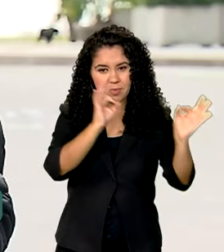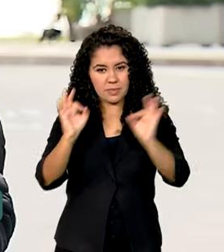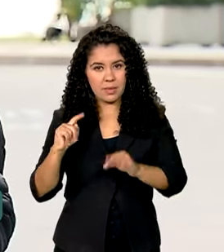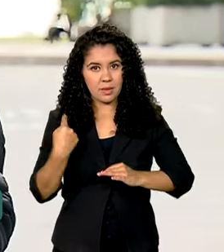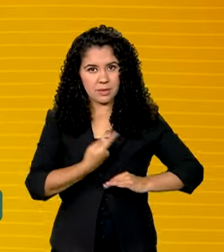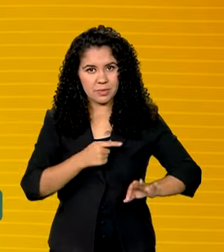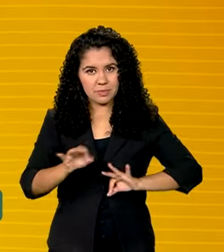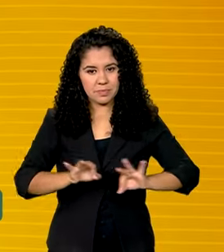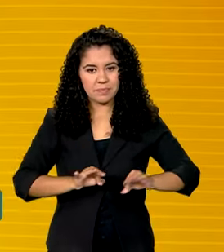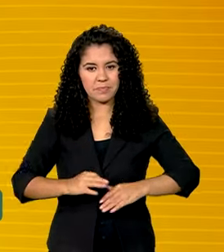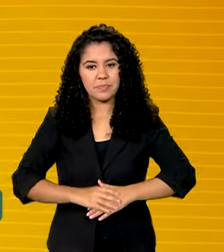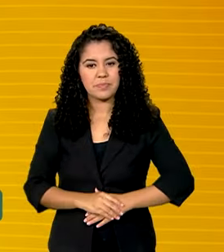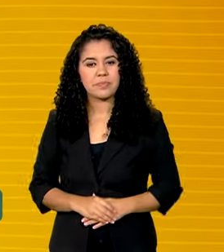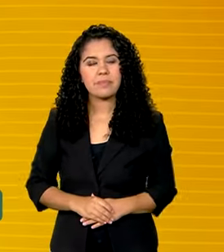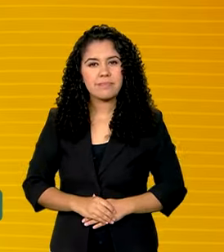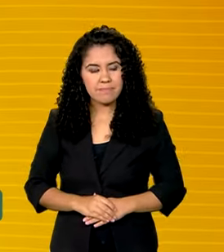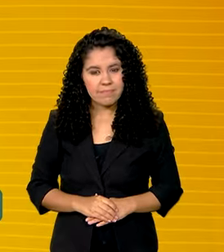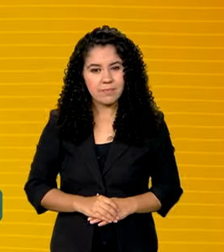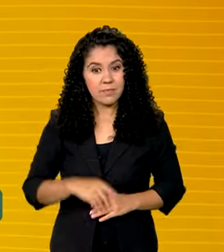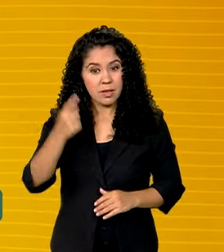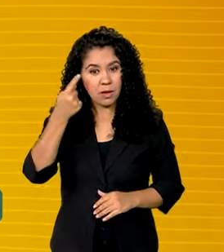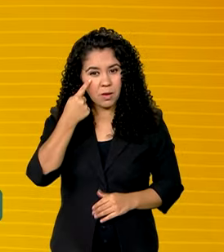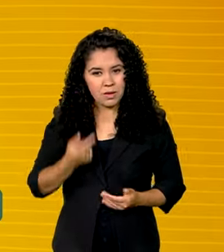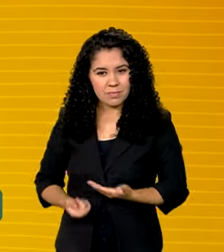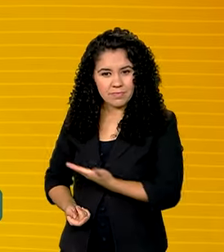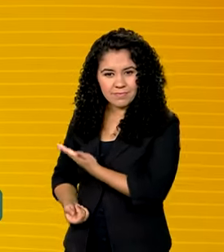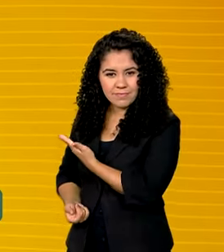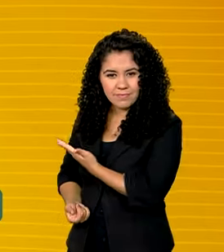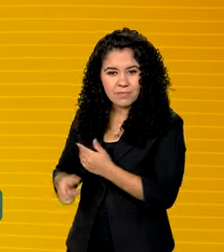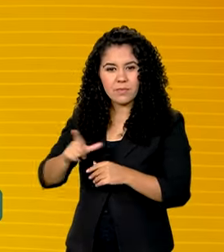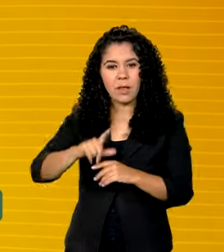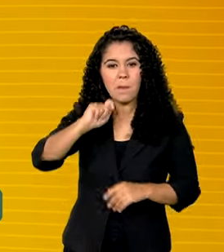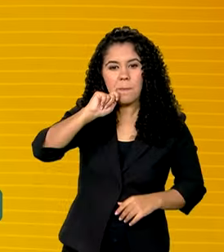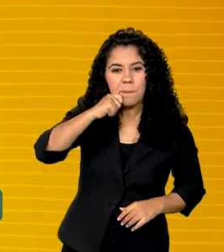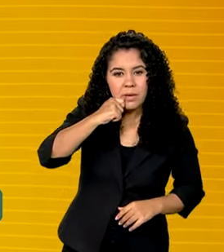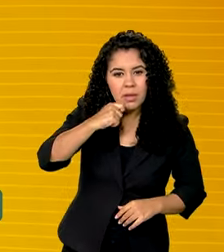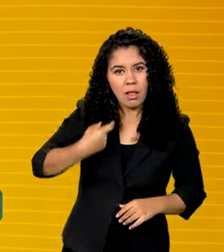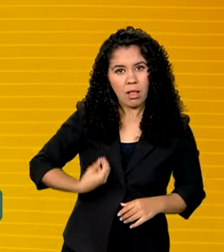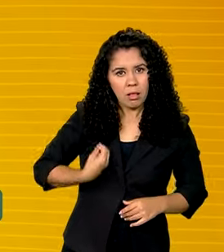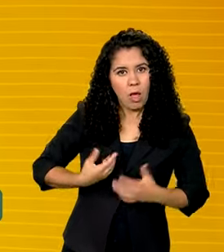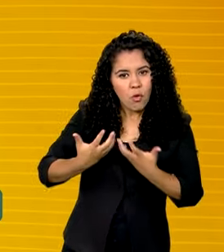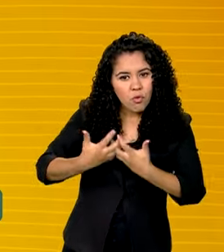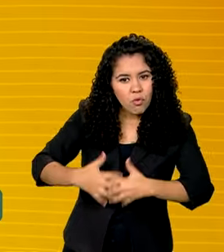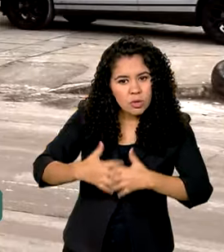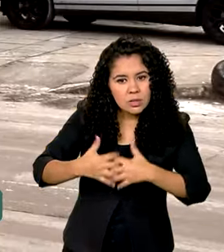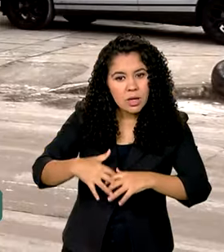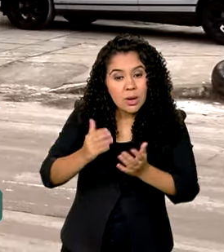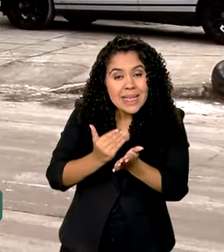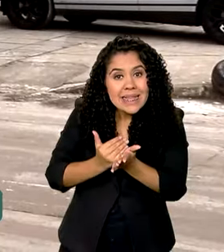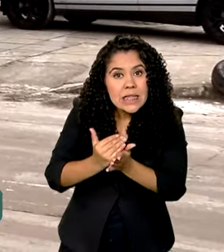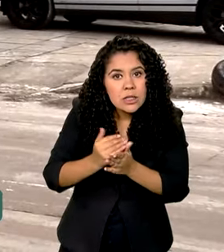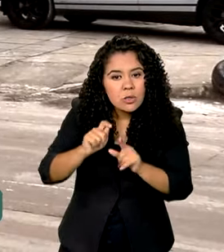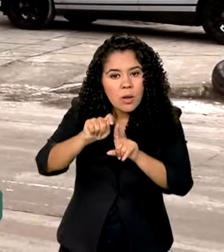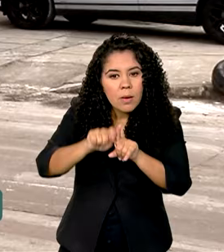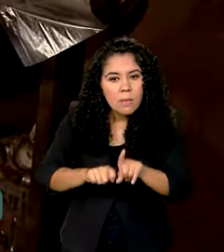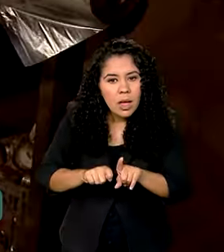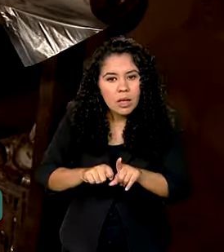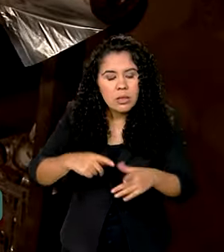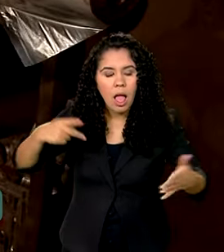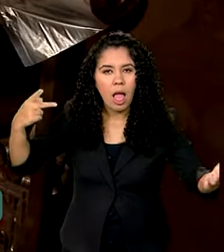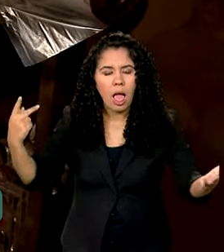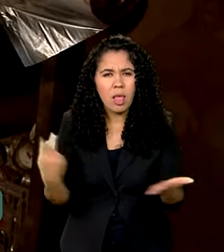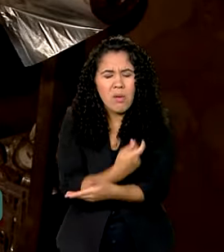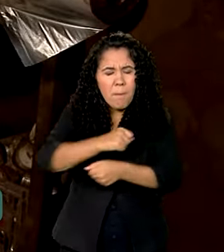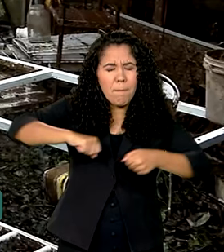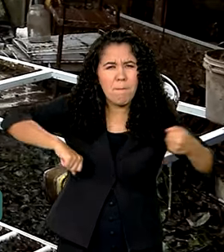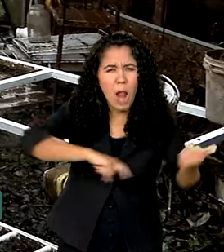preparamos. As imagens da padaria em pleno funcionamento no começo do mês em nada lembram o